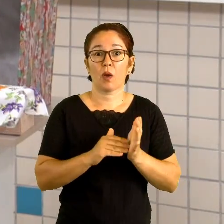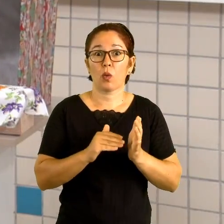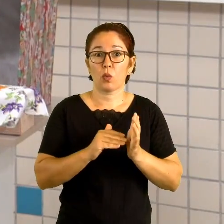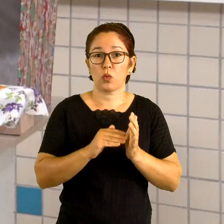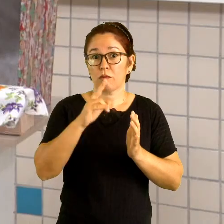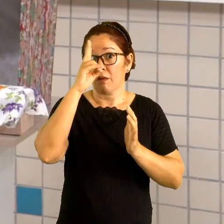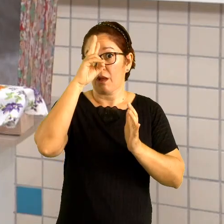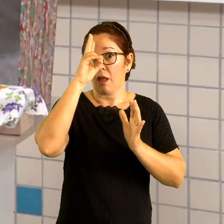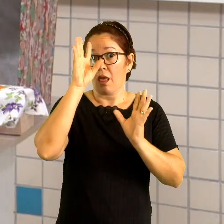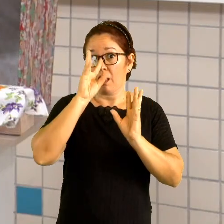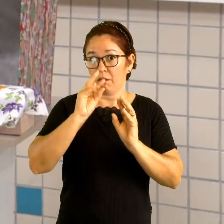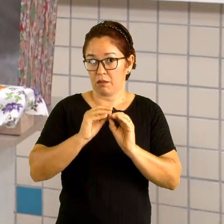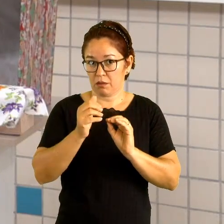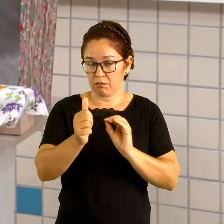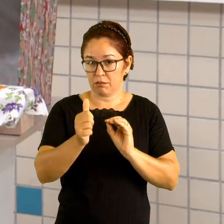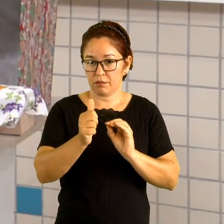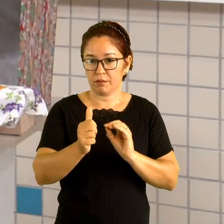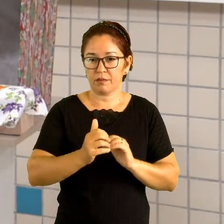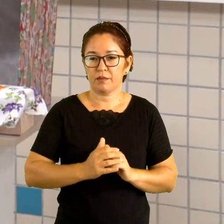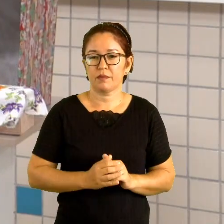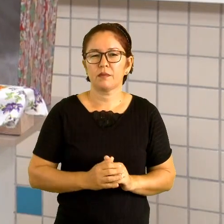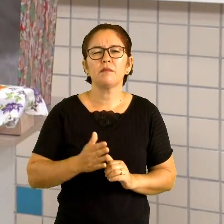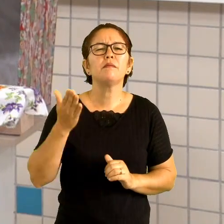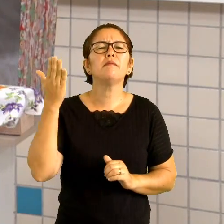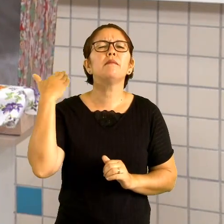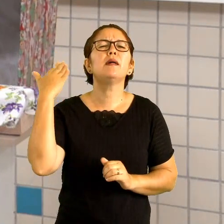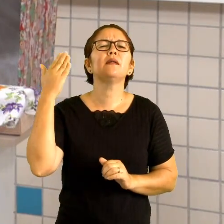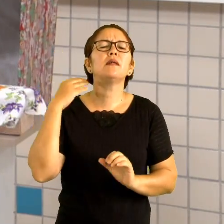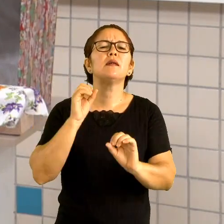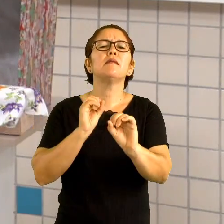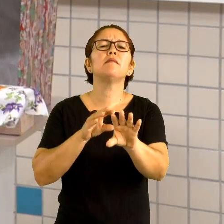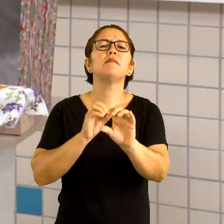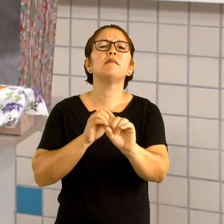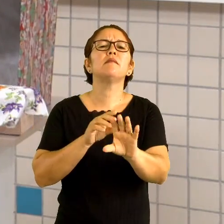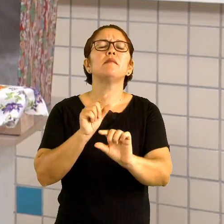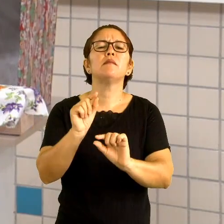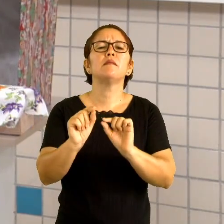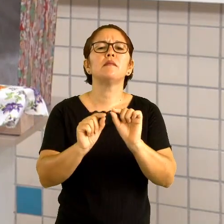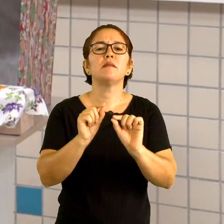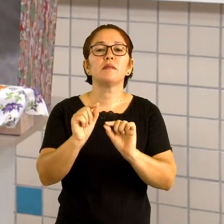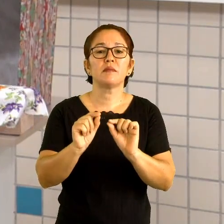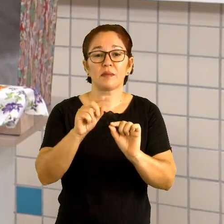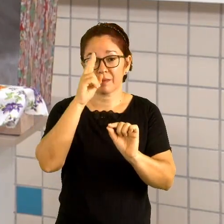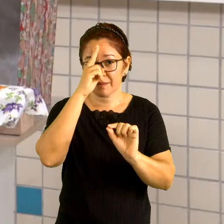aula. Qual foi o final da aula passada? Nós